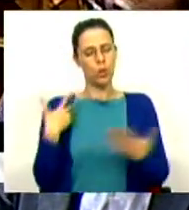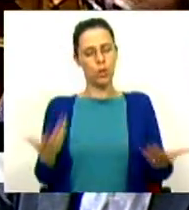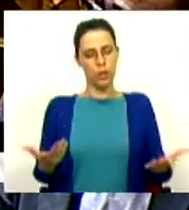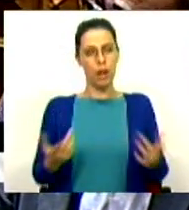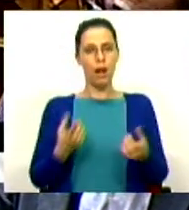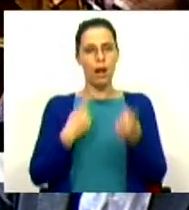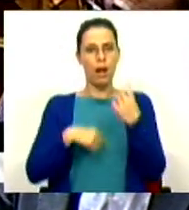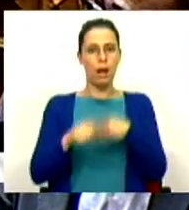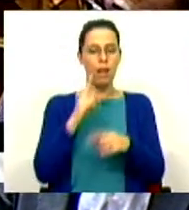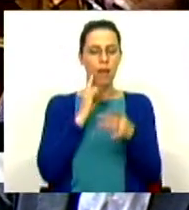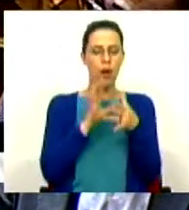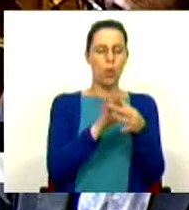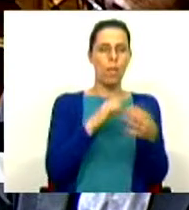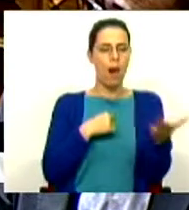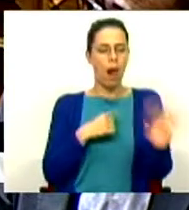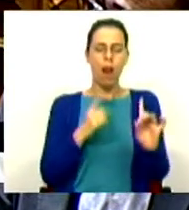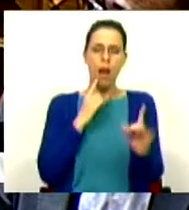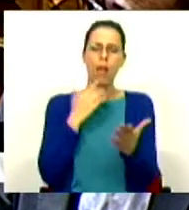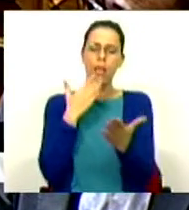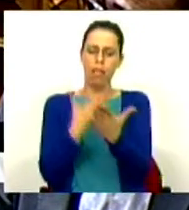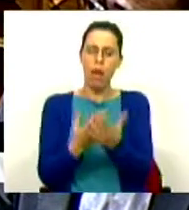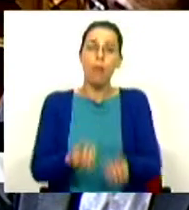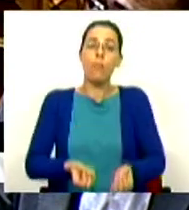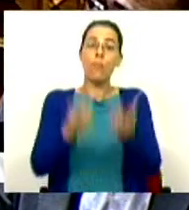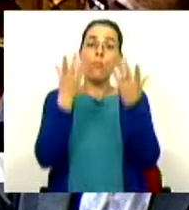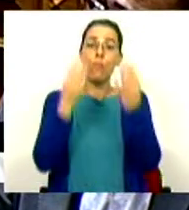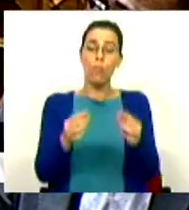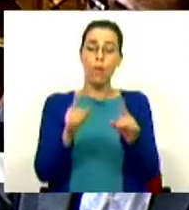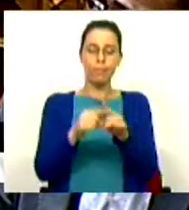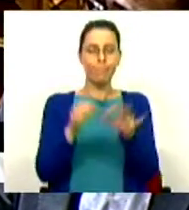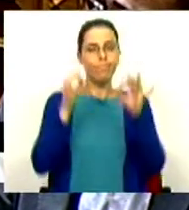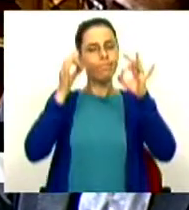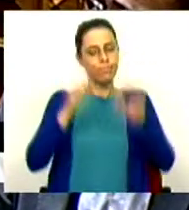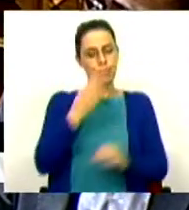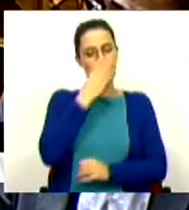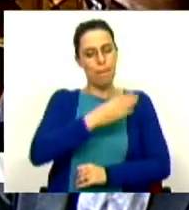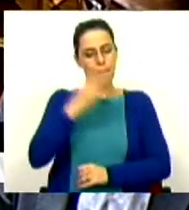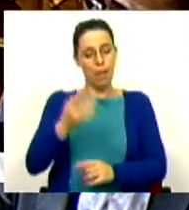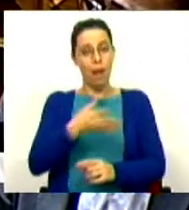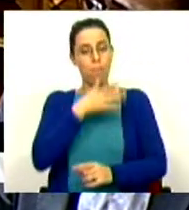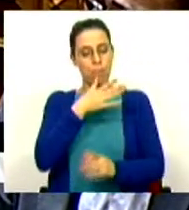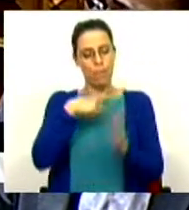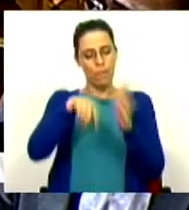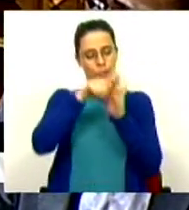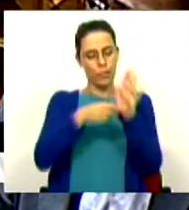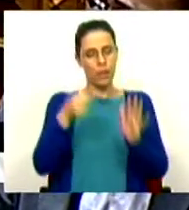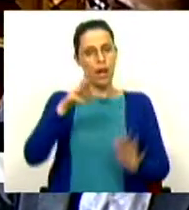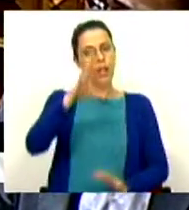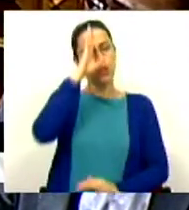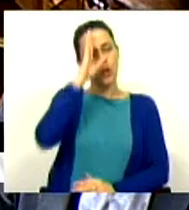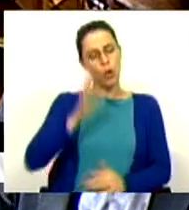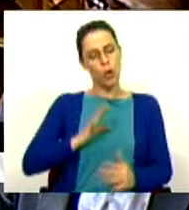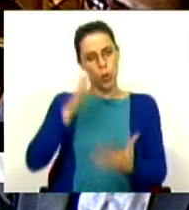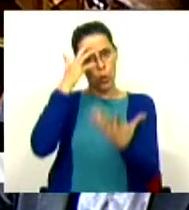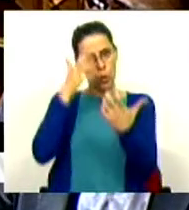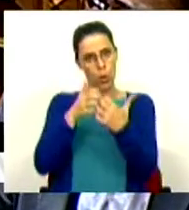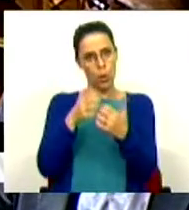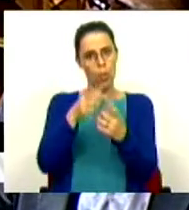deixar de ser cooperantes, para contribuirmos finalmente para a concretização do desejado Estatuto dos Ex-Combatentes, a